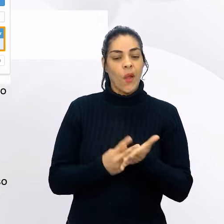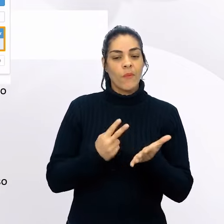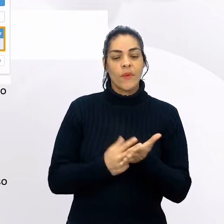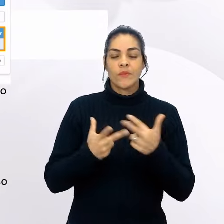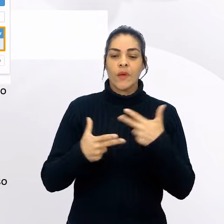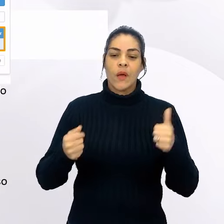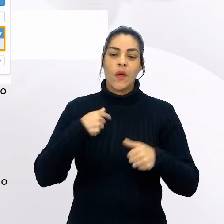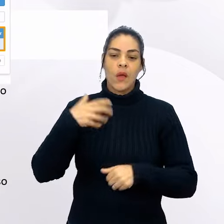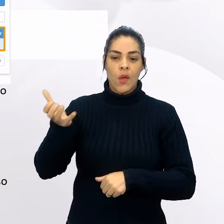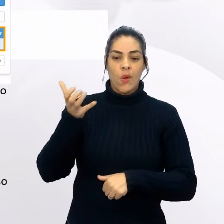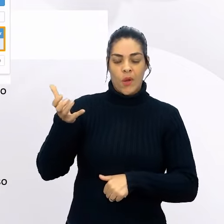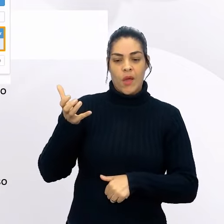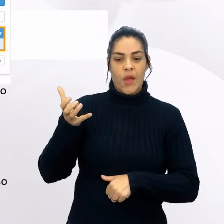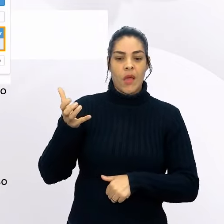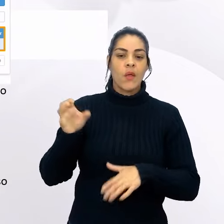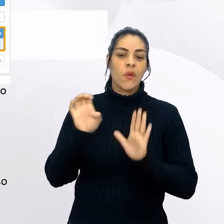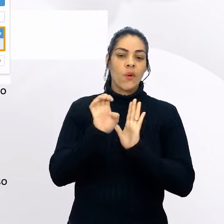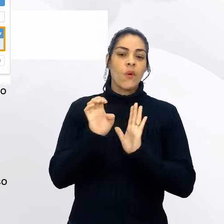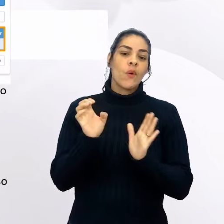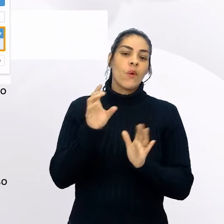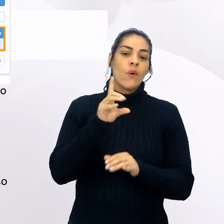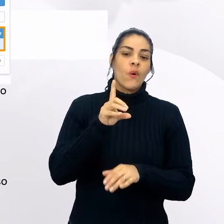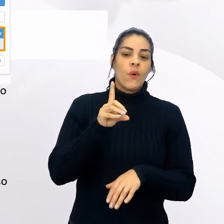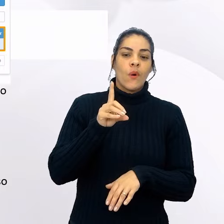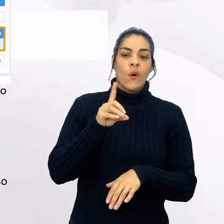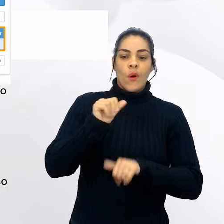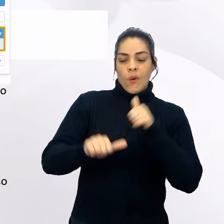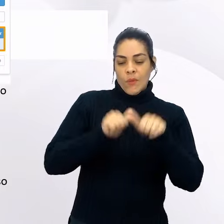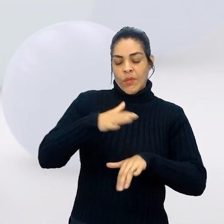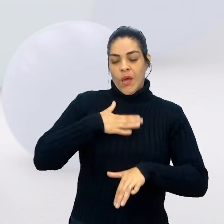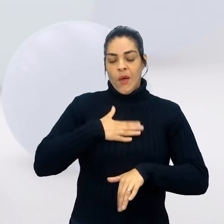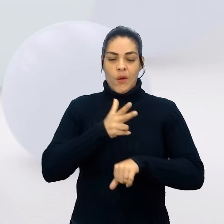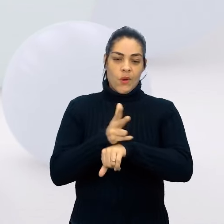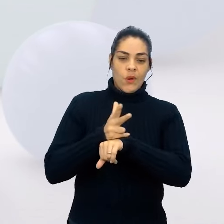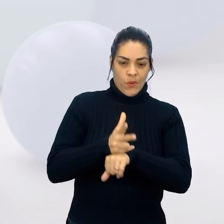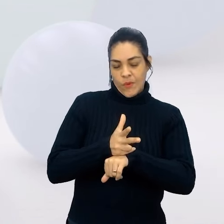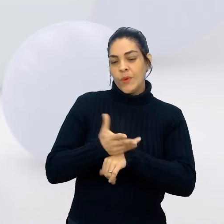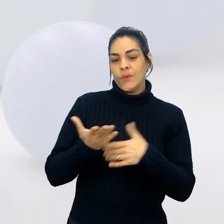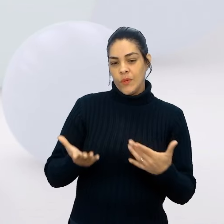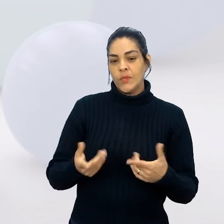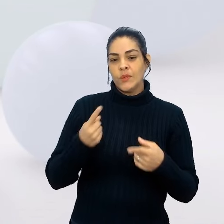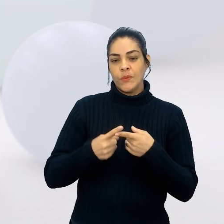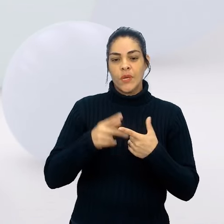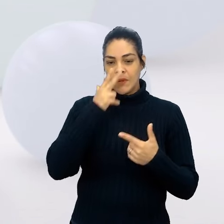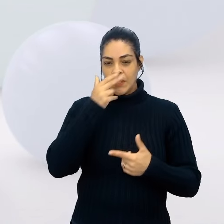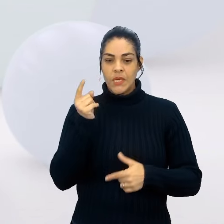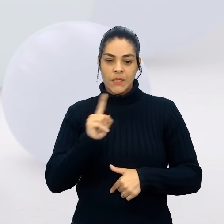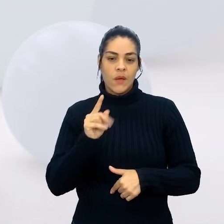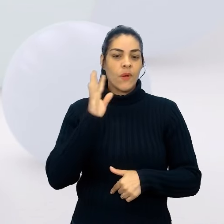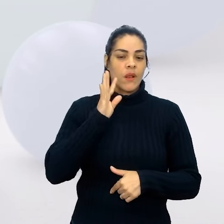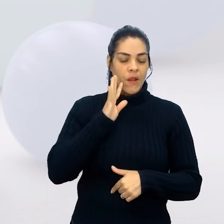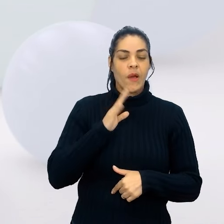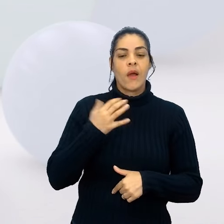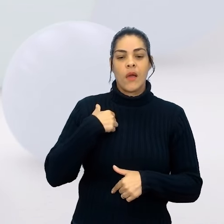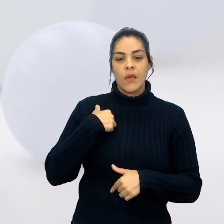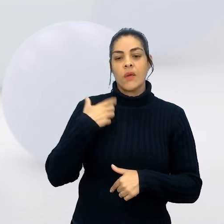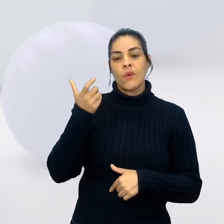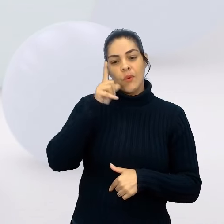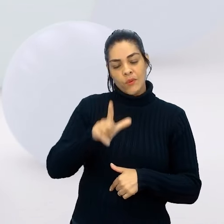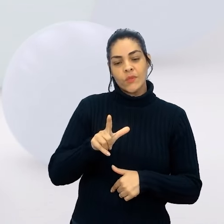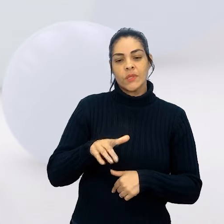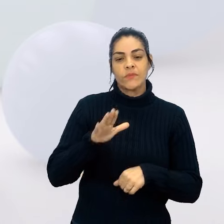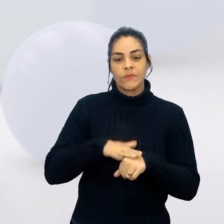Ah, eu quero editar o meu vídeo. Achei que tava, não estava tão legal. Vou lá e edito. E agora a gente entra na nossa pauta,